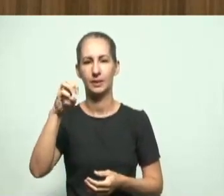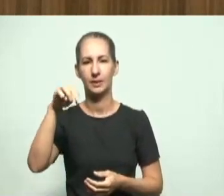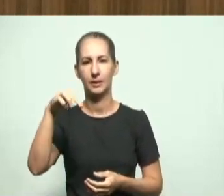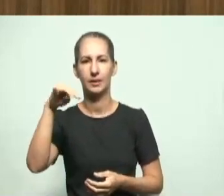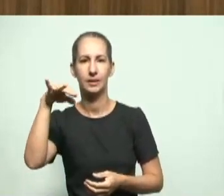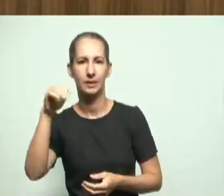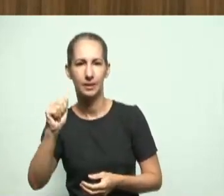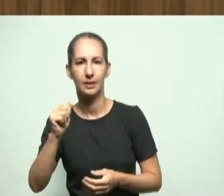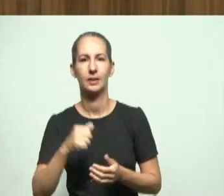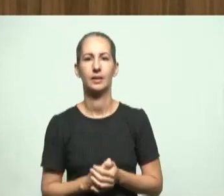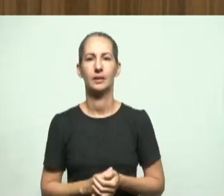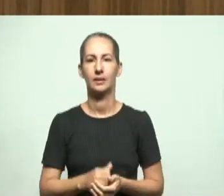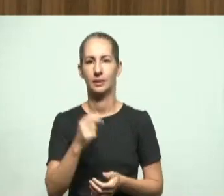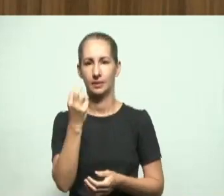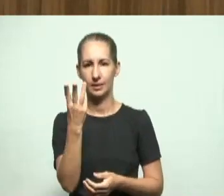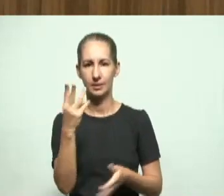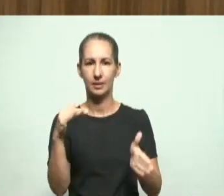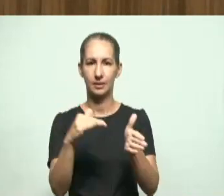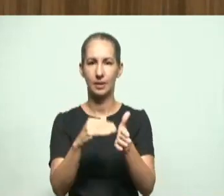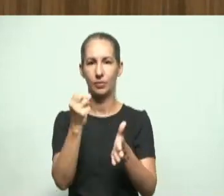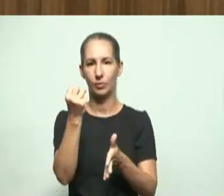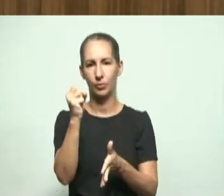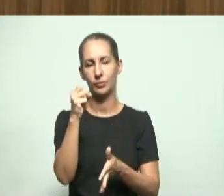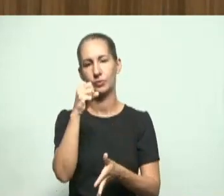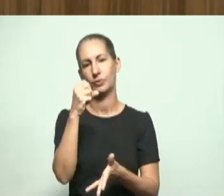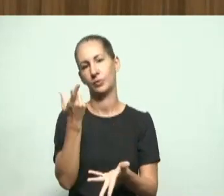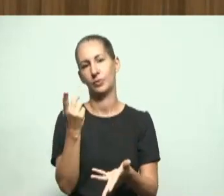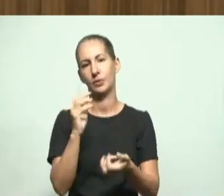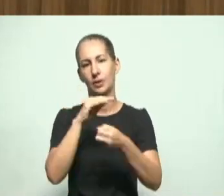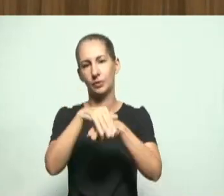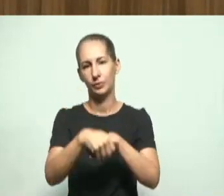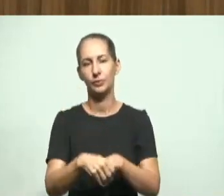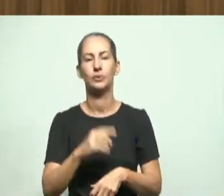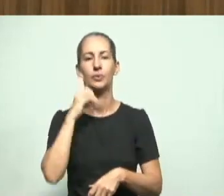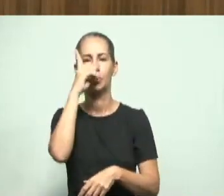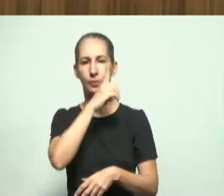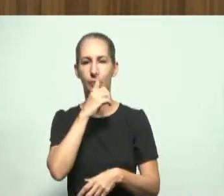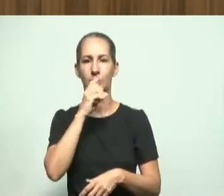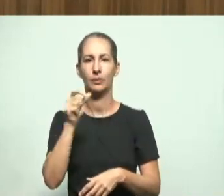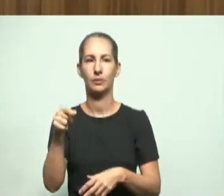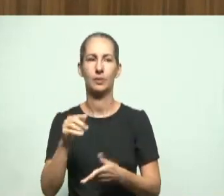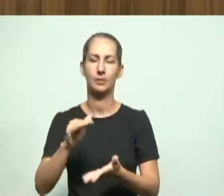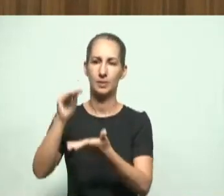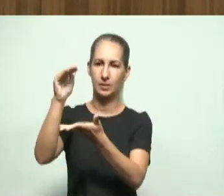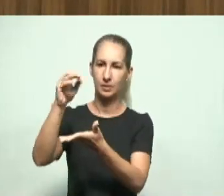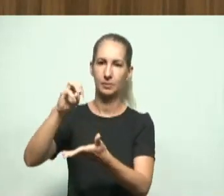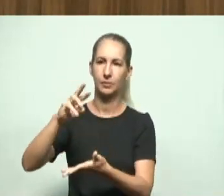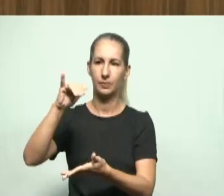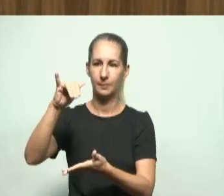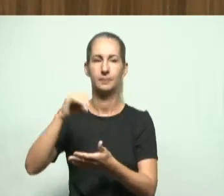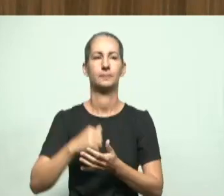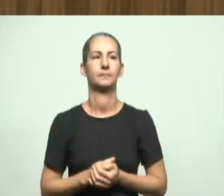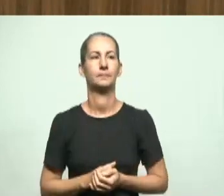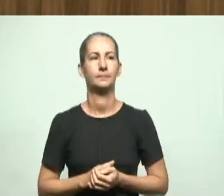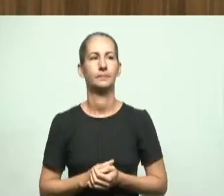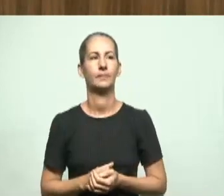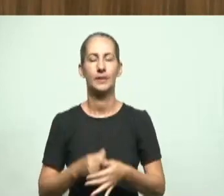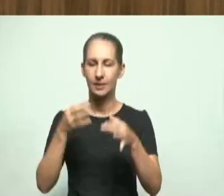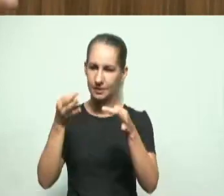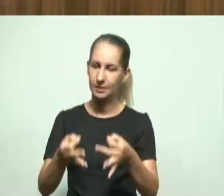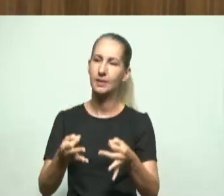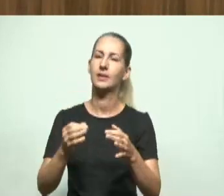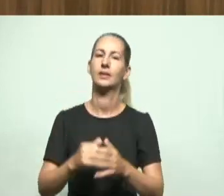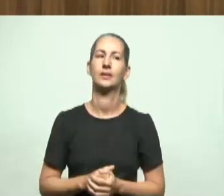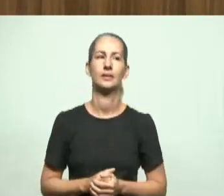alegrando de 3 às 8 da noite. No domingo estaremos no nosso show de apresentação do nosso amigo Milclei, entendeu? Que é justo, a gente